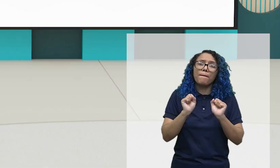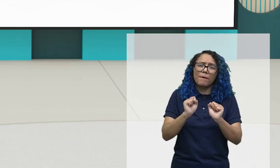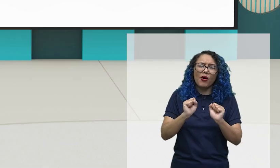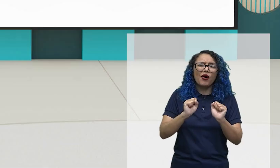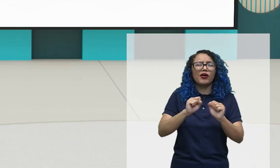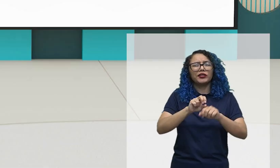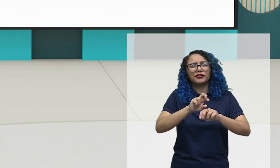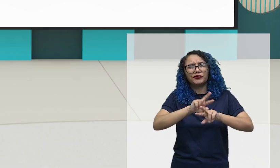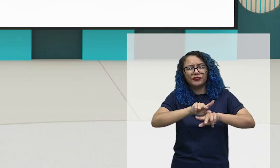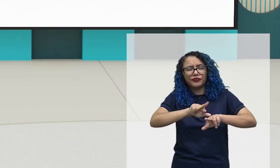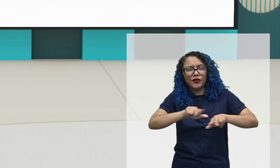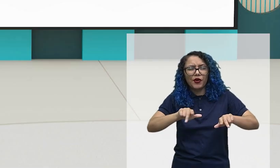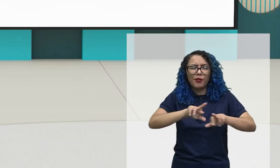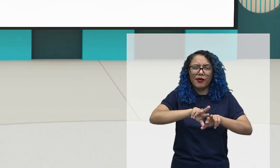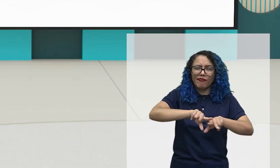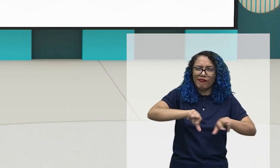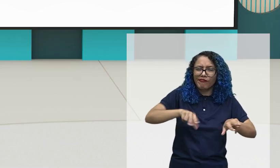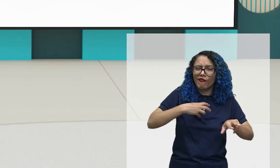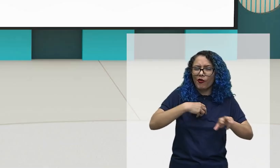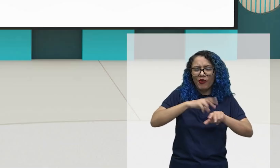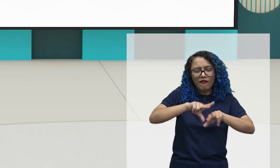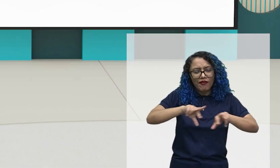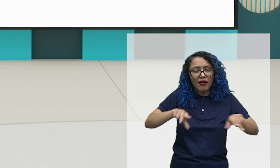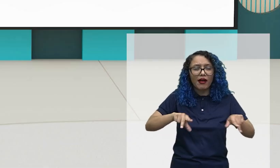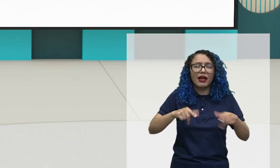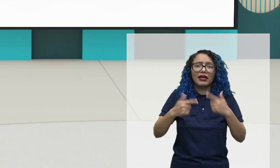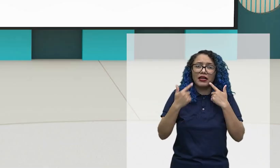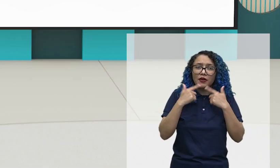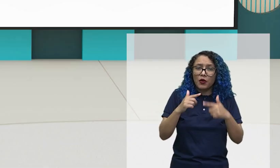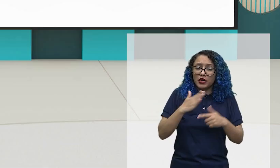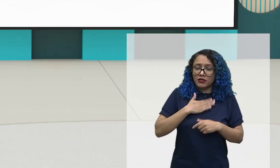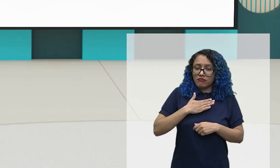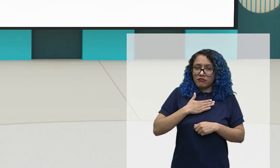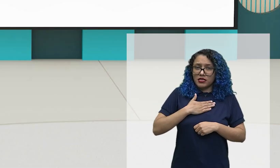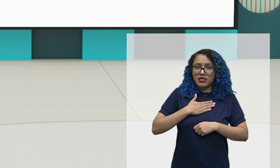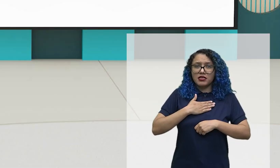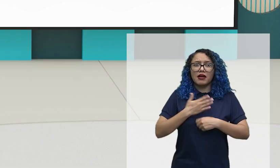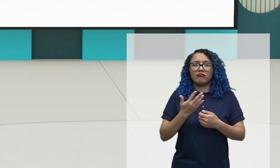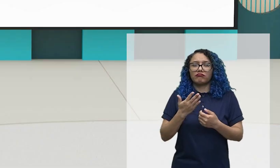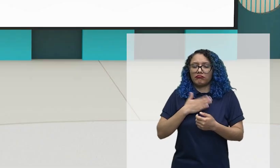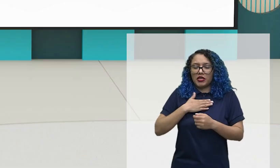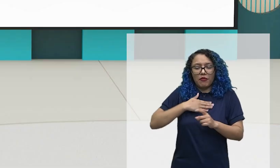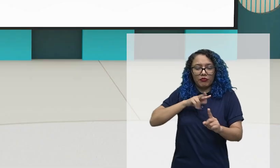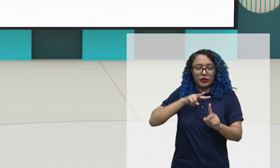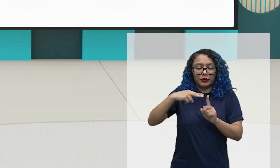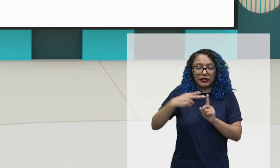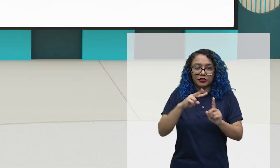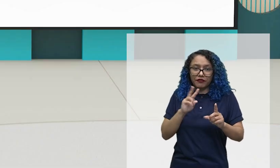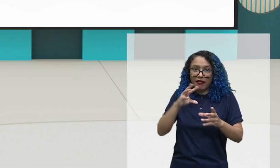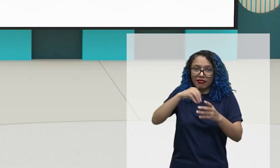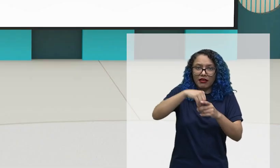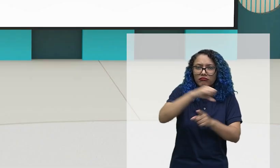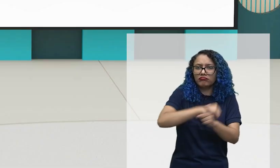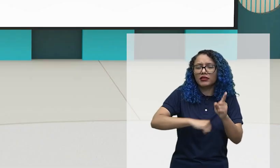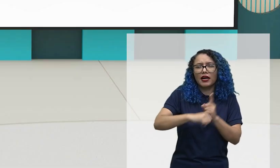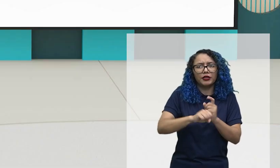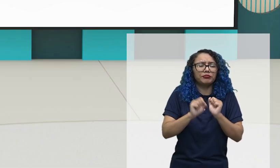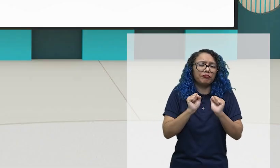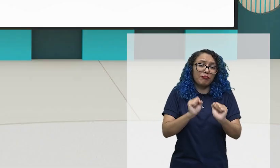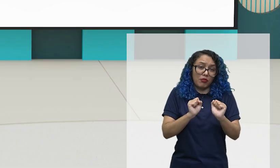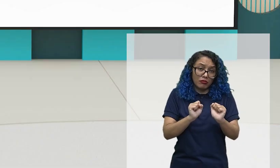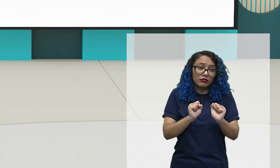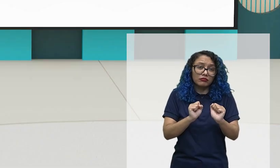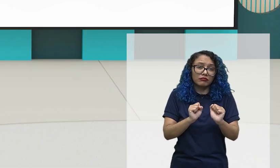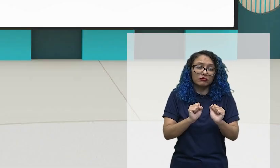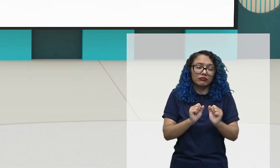Não! É perceber que eu posso fazer de diversas formas, trazer a minha linguagem, trazer a minha forma de enxergar o mundo